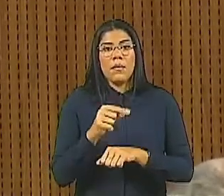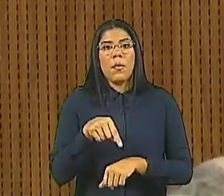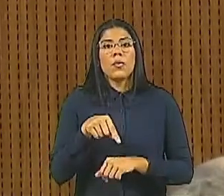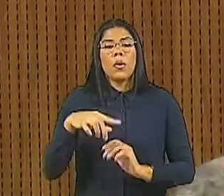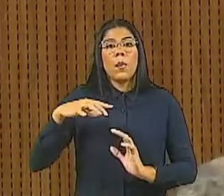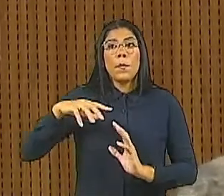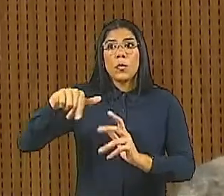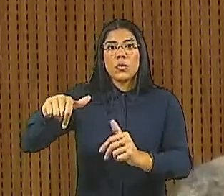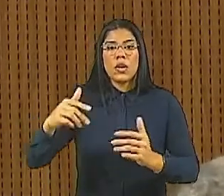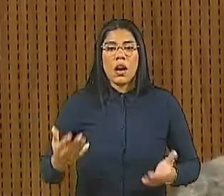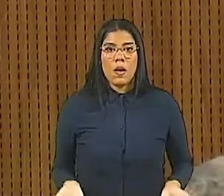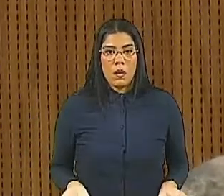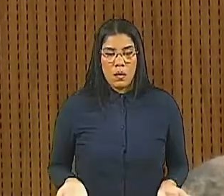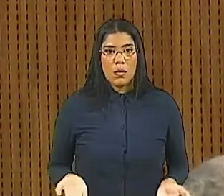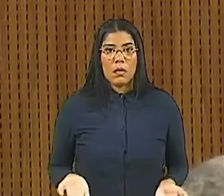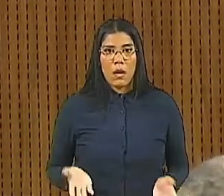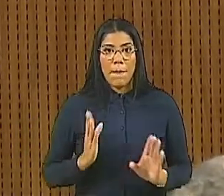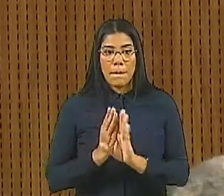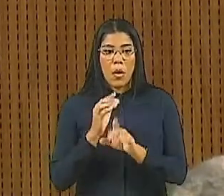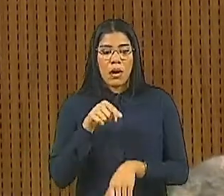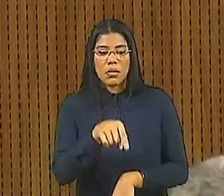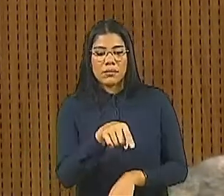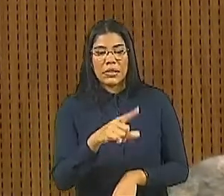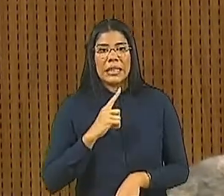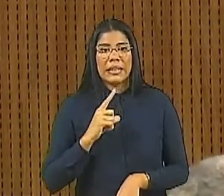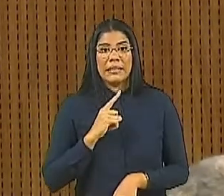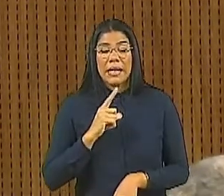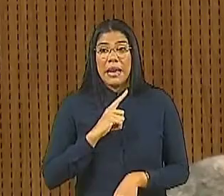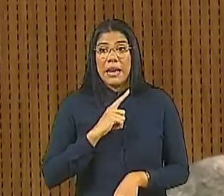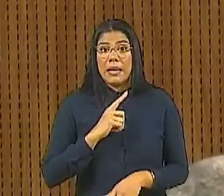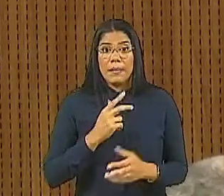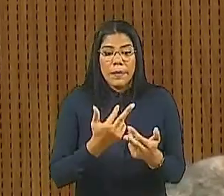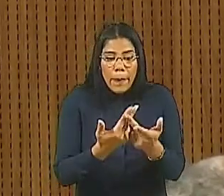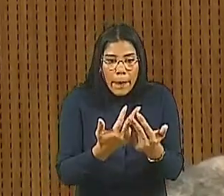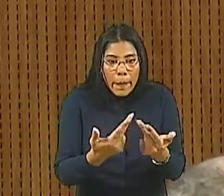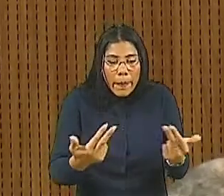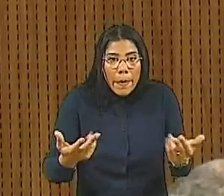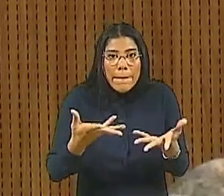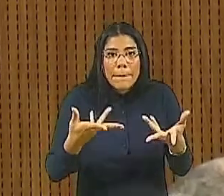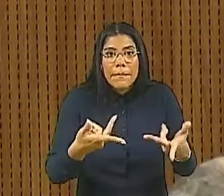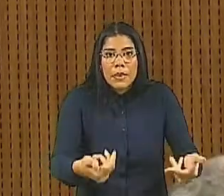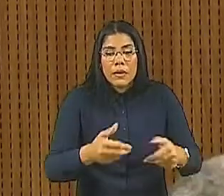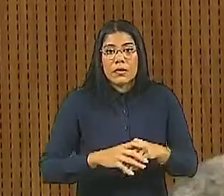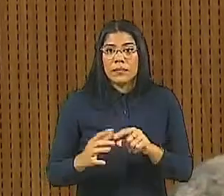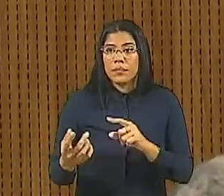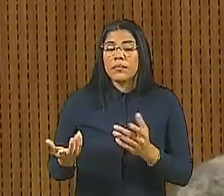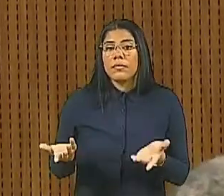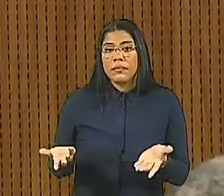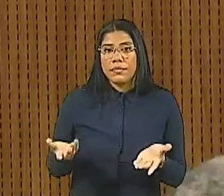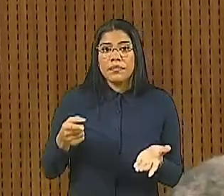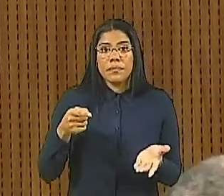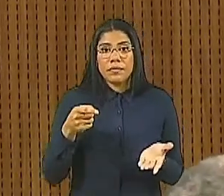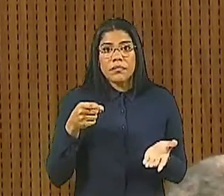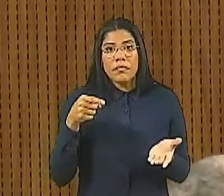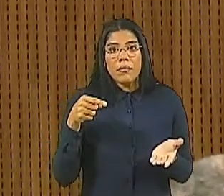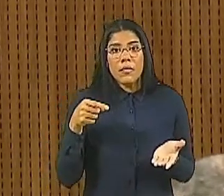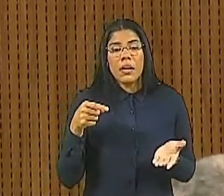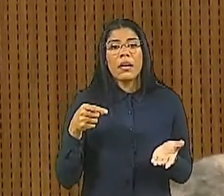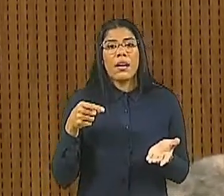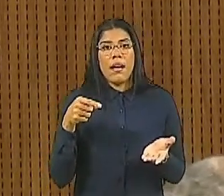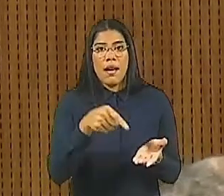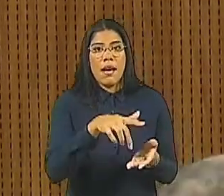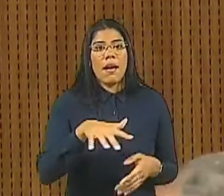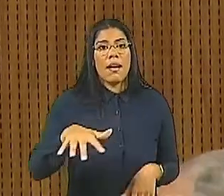mundial, em razão da sua riqueza geológica. Aquele território que há milhões de anos atrás já foi oceano, pois aquele